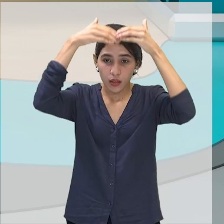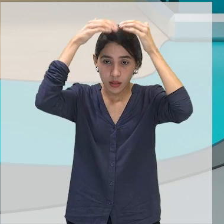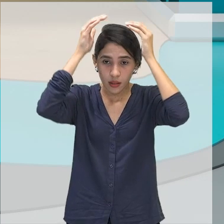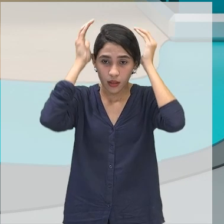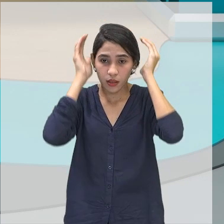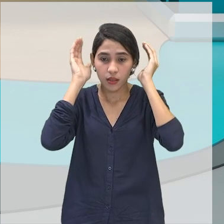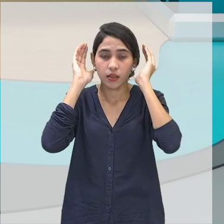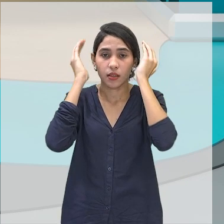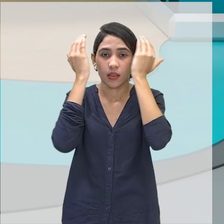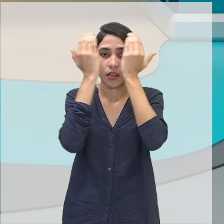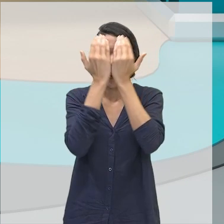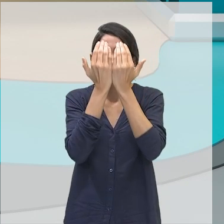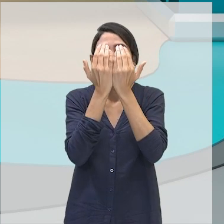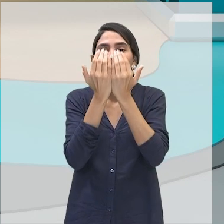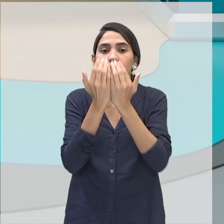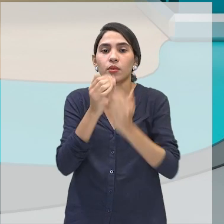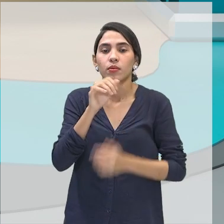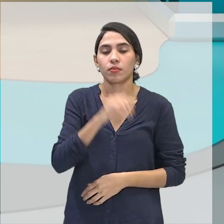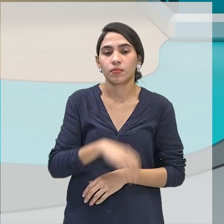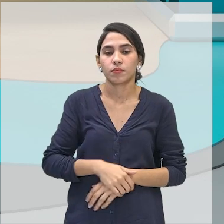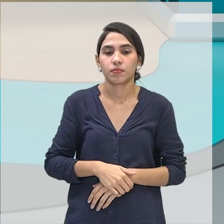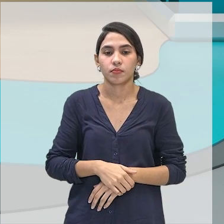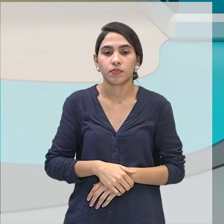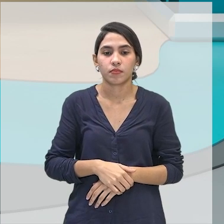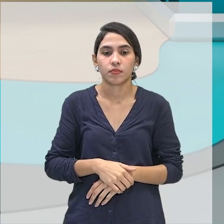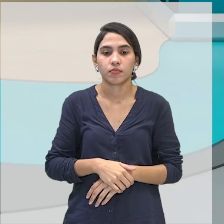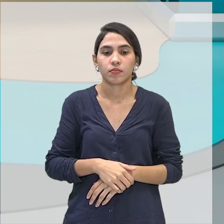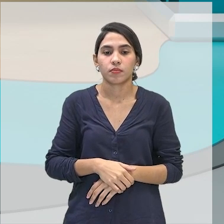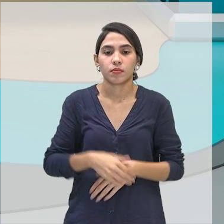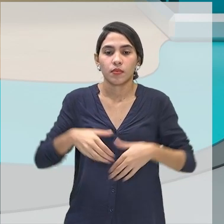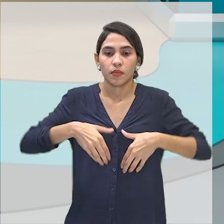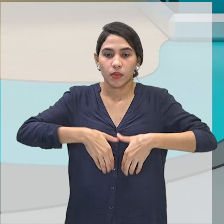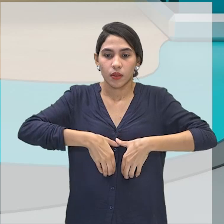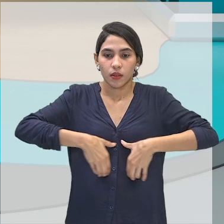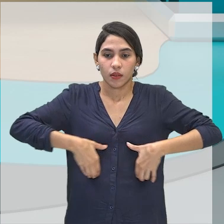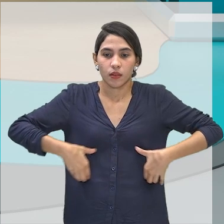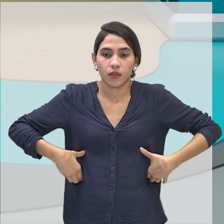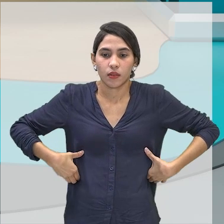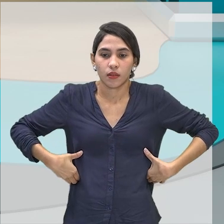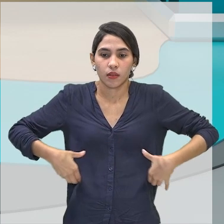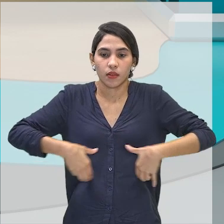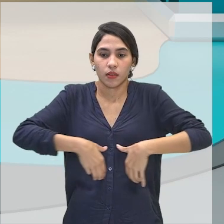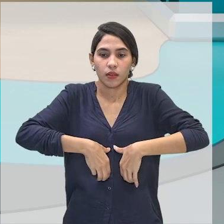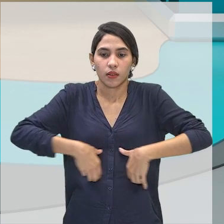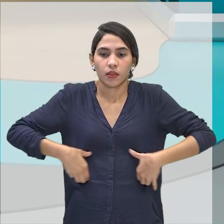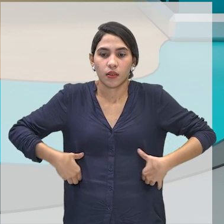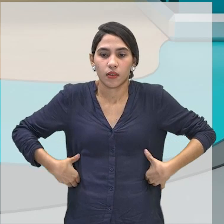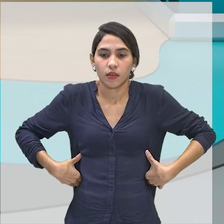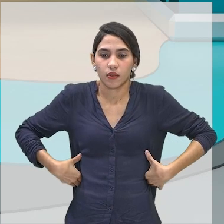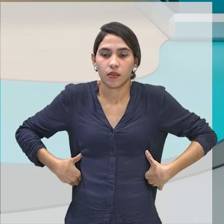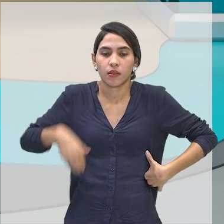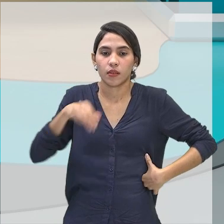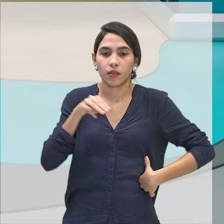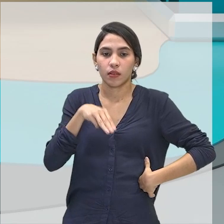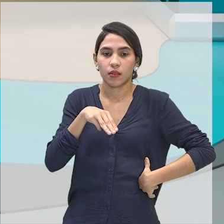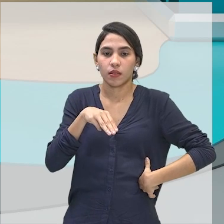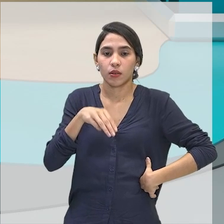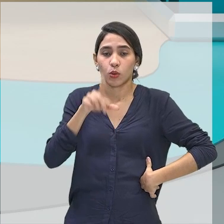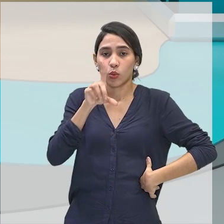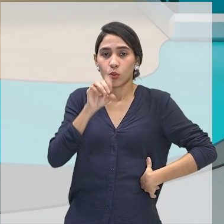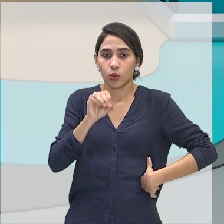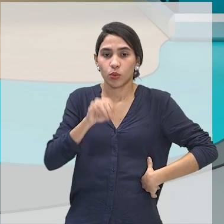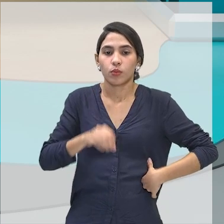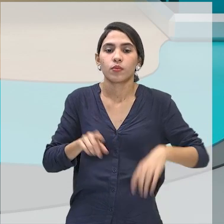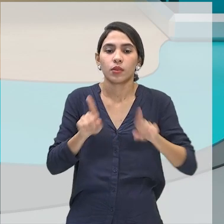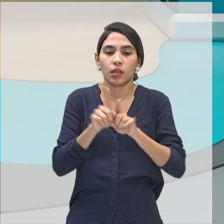um alumínio com tecido, né? Aqui na parte do tronco, para proteger o abdômen, nós temos o do, que